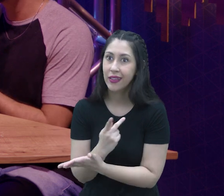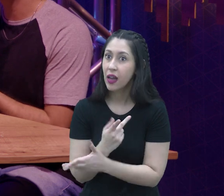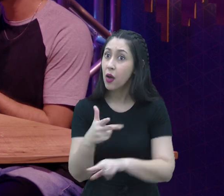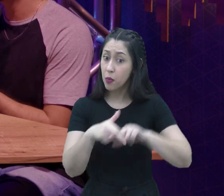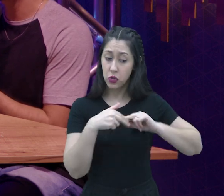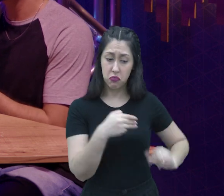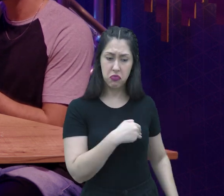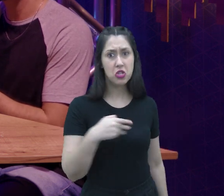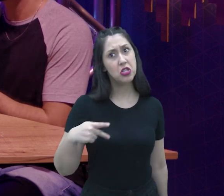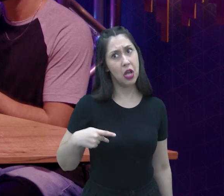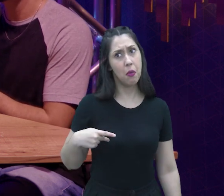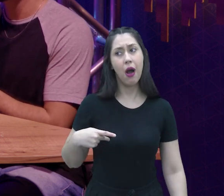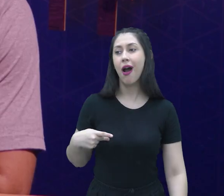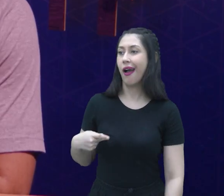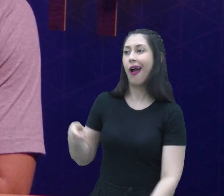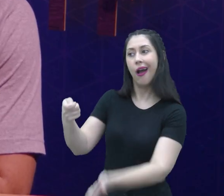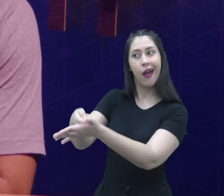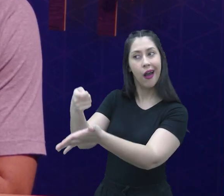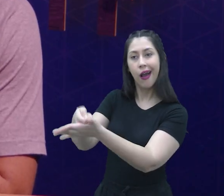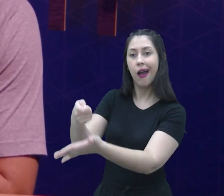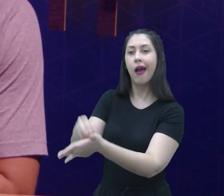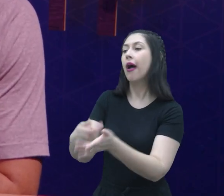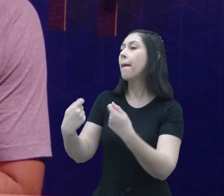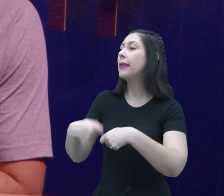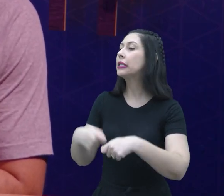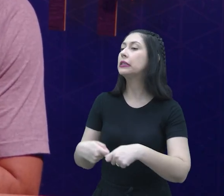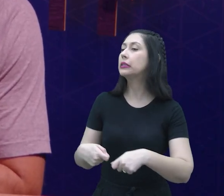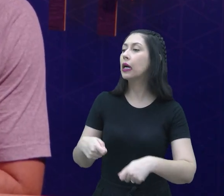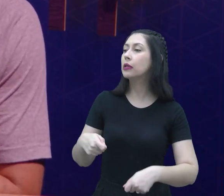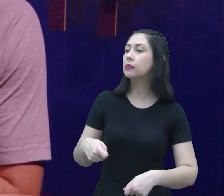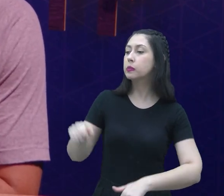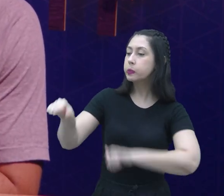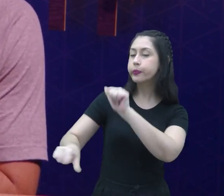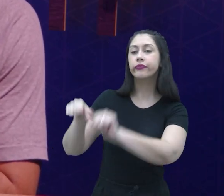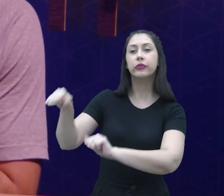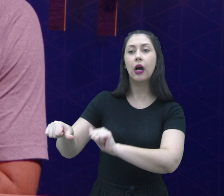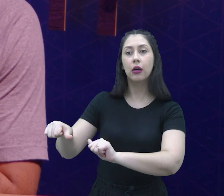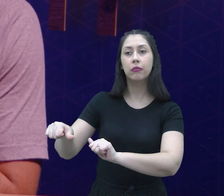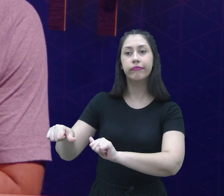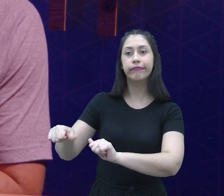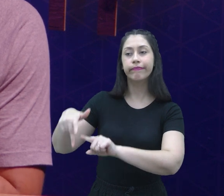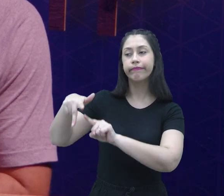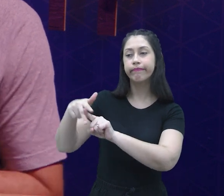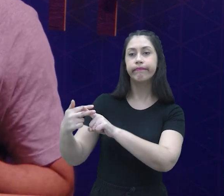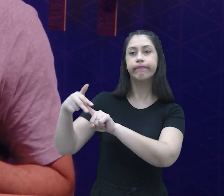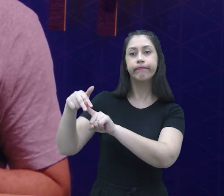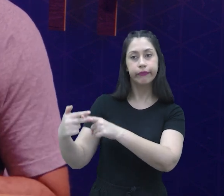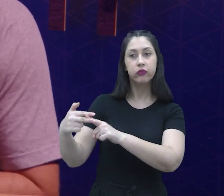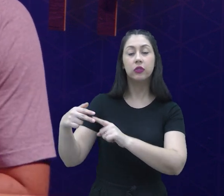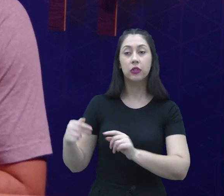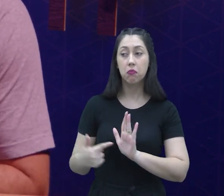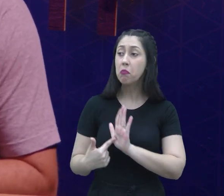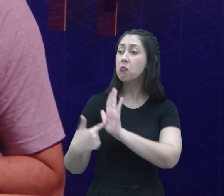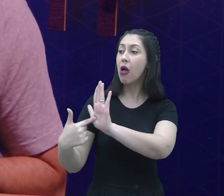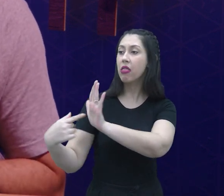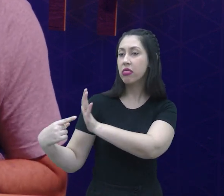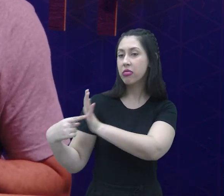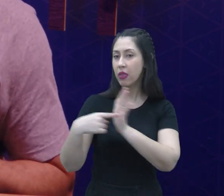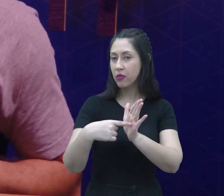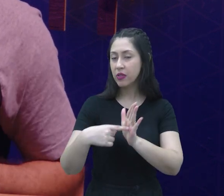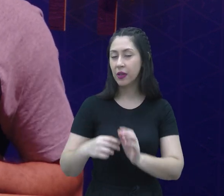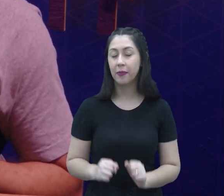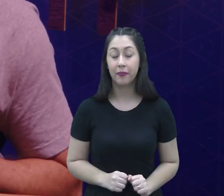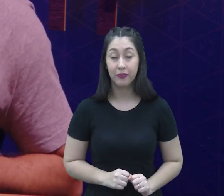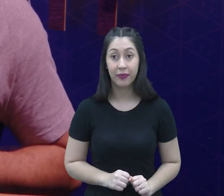Ministério Público vai lá garantir, né, que vai acusar que isso que foi errado, né?